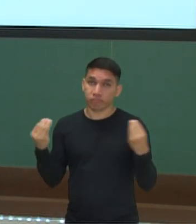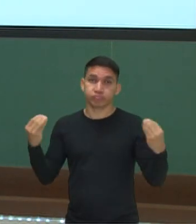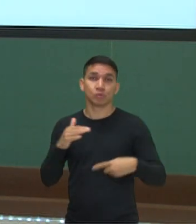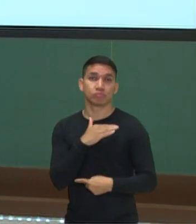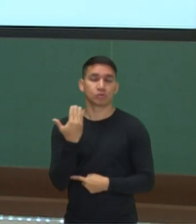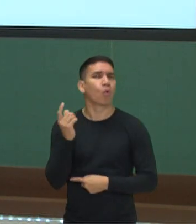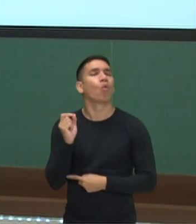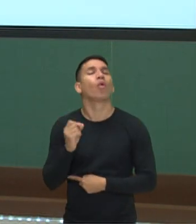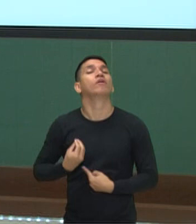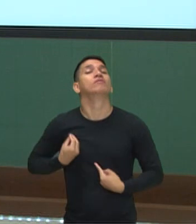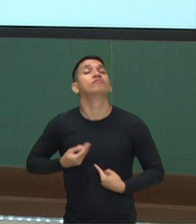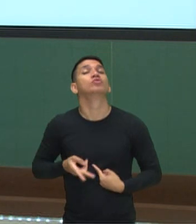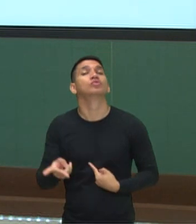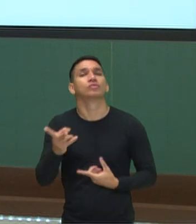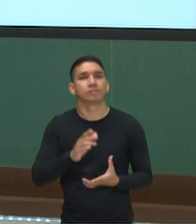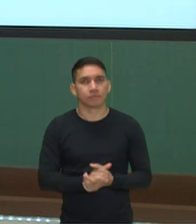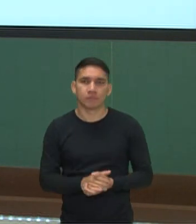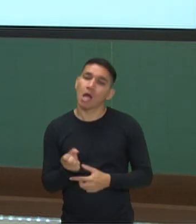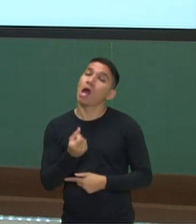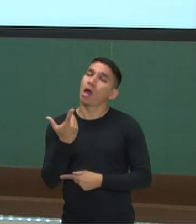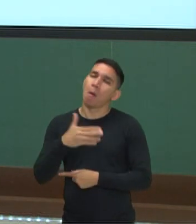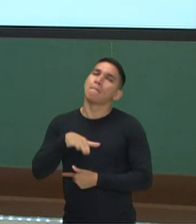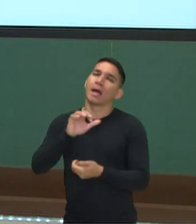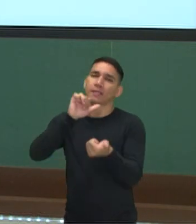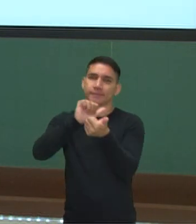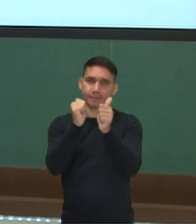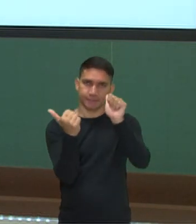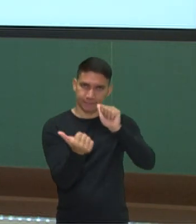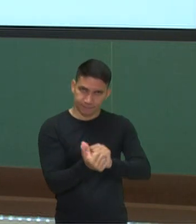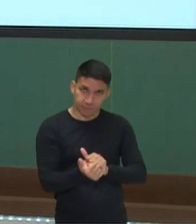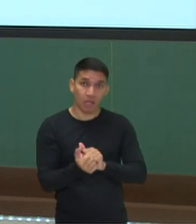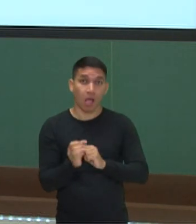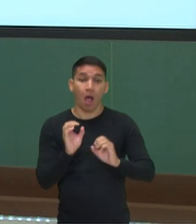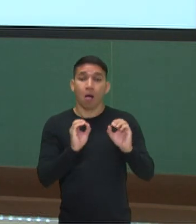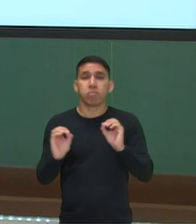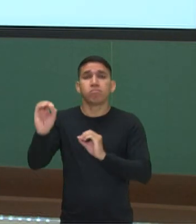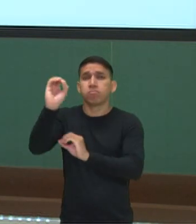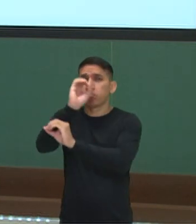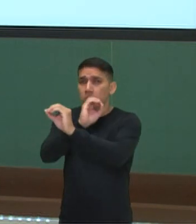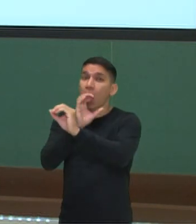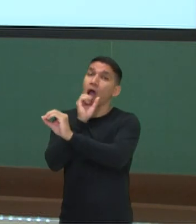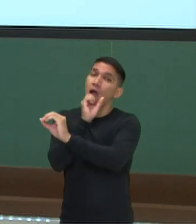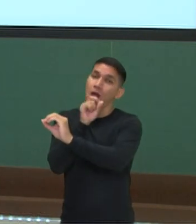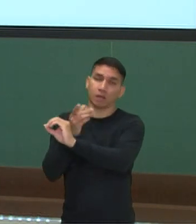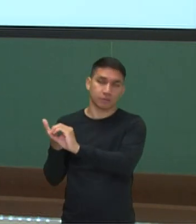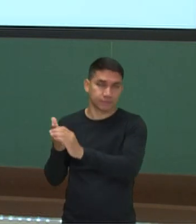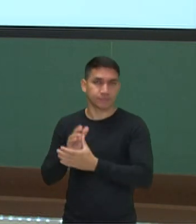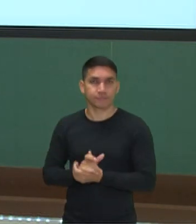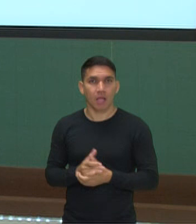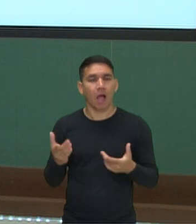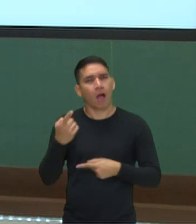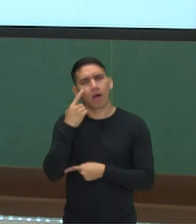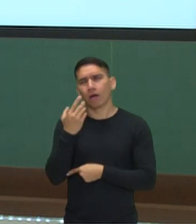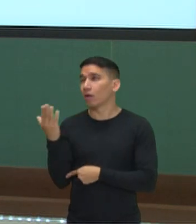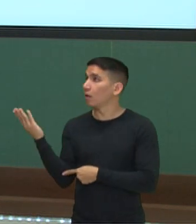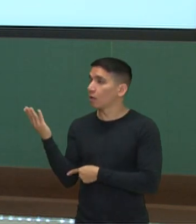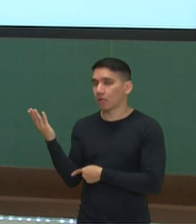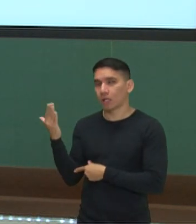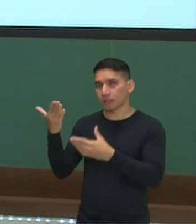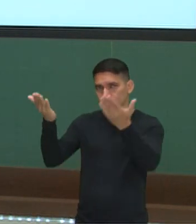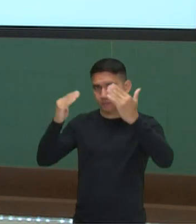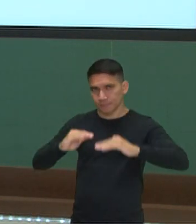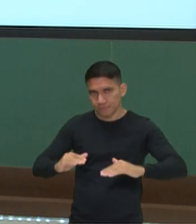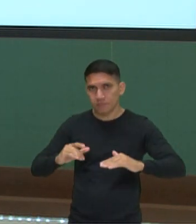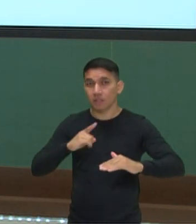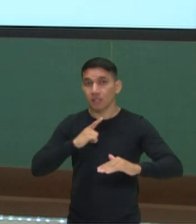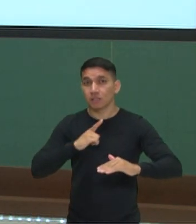Quem sobreviveu? Aqueles mais adaptados, as bolinhas em laranja aqui. Agora olha a segunda situação,